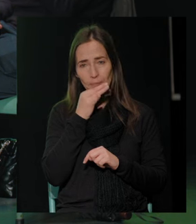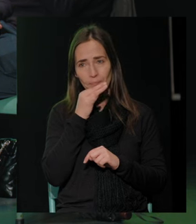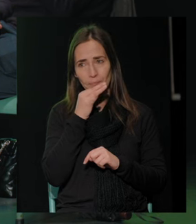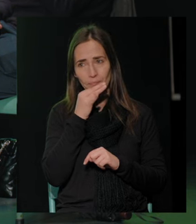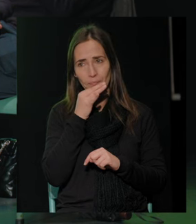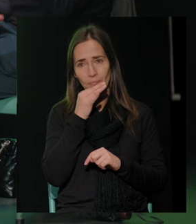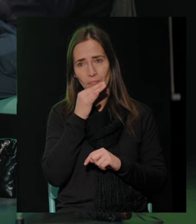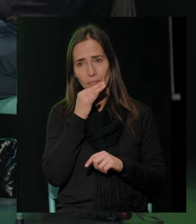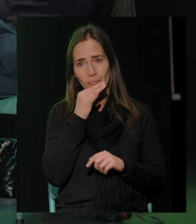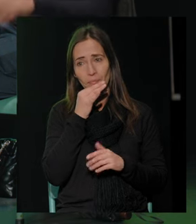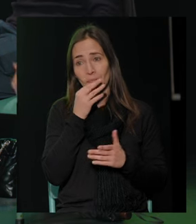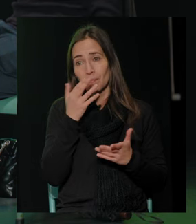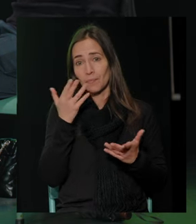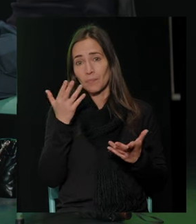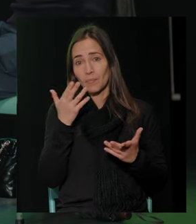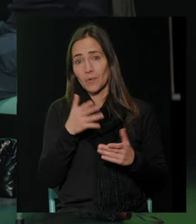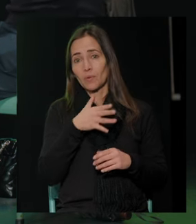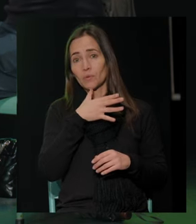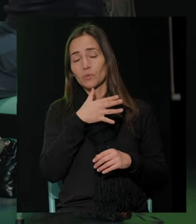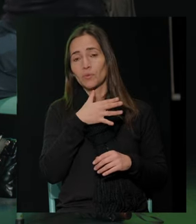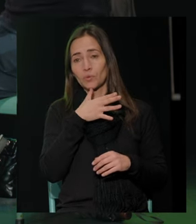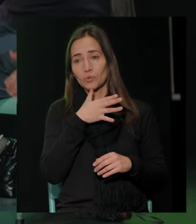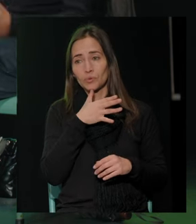tinha enfim, um discurso.